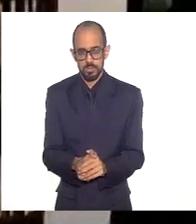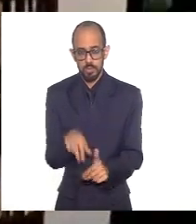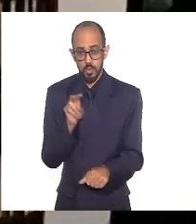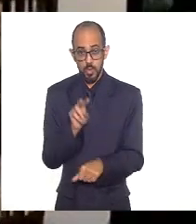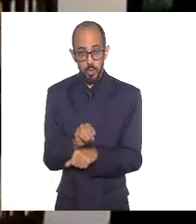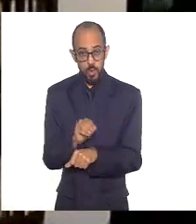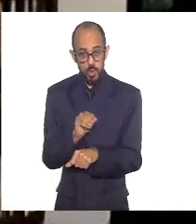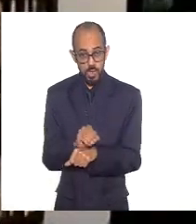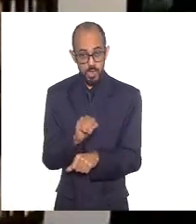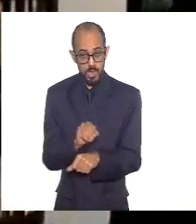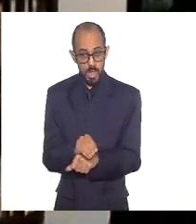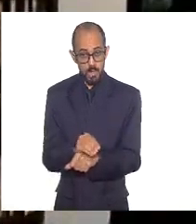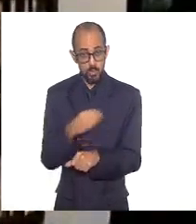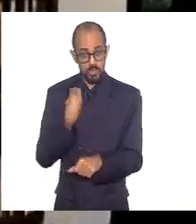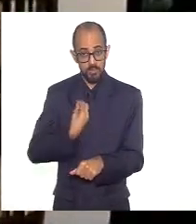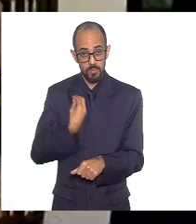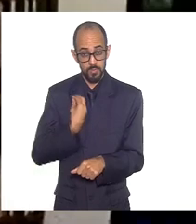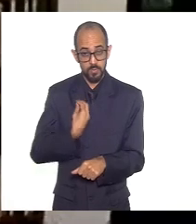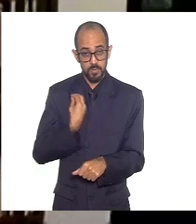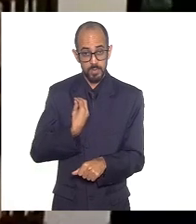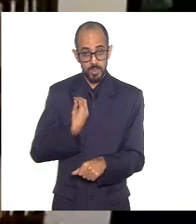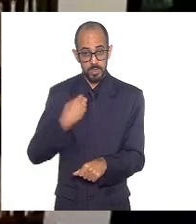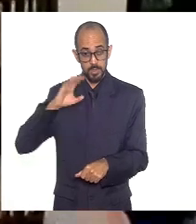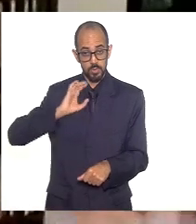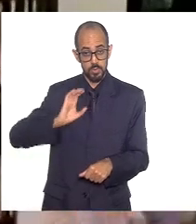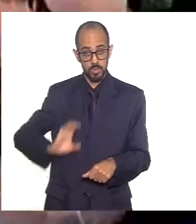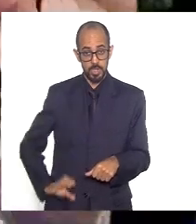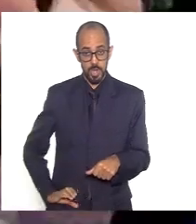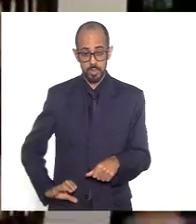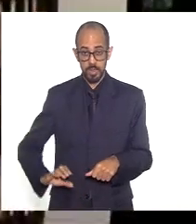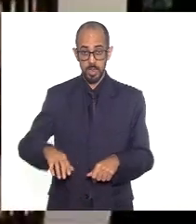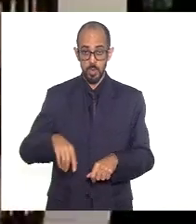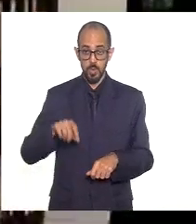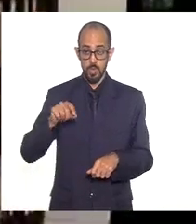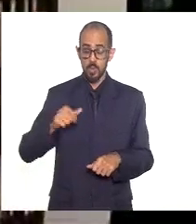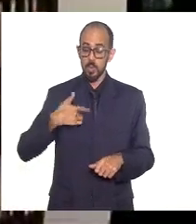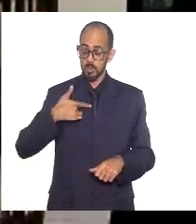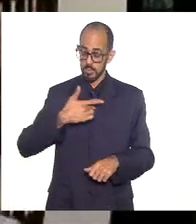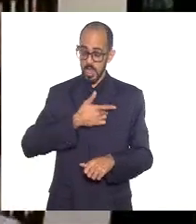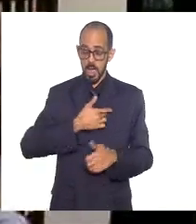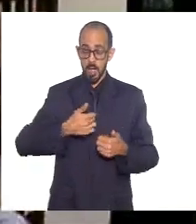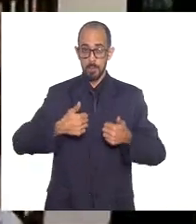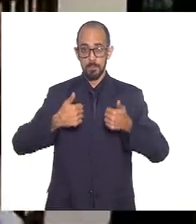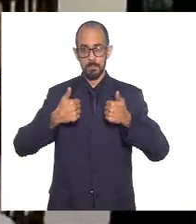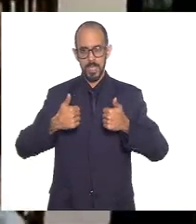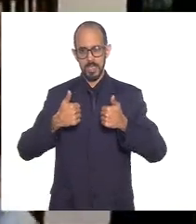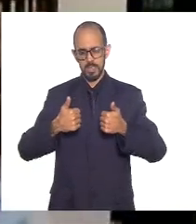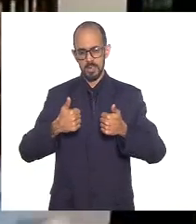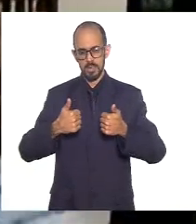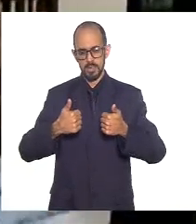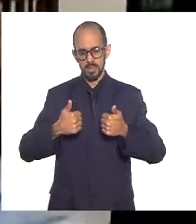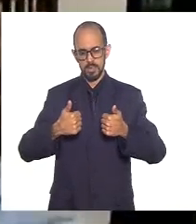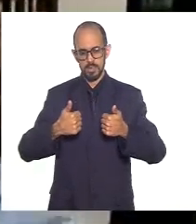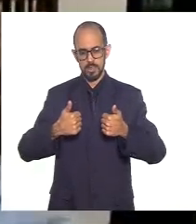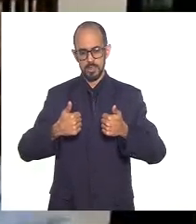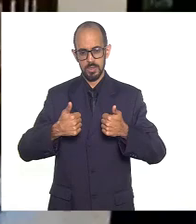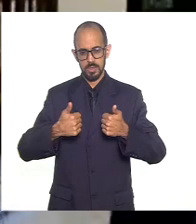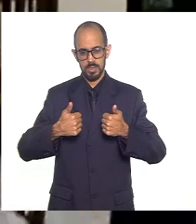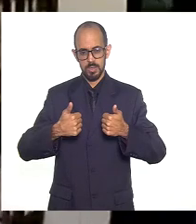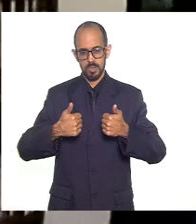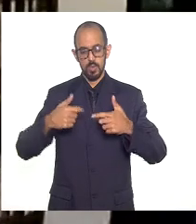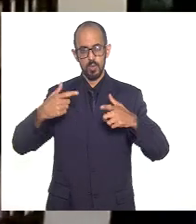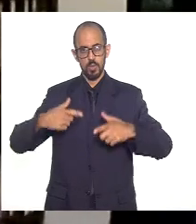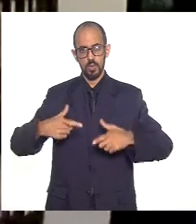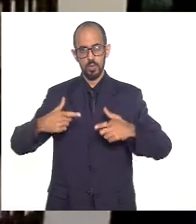Preservação da vida das pessoas de forma saudável, até para que esta pessoa